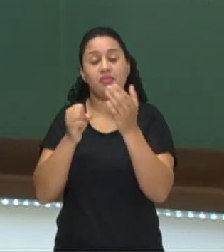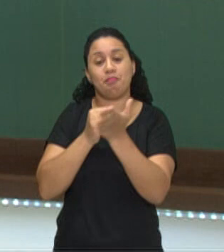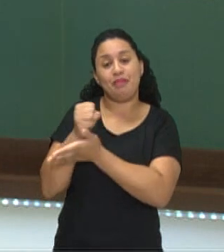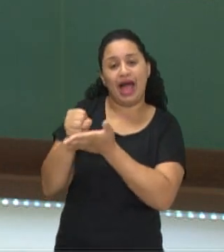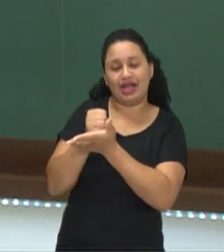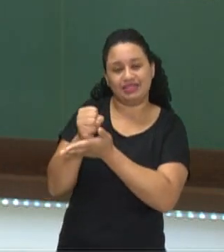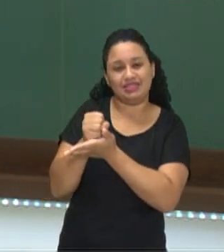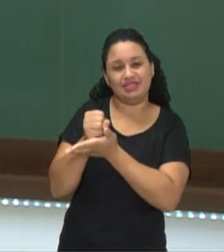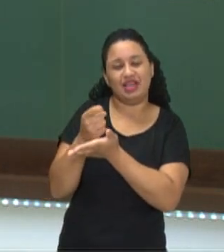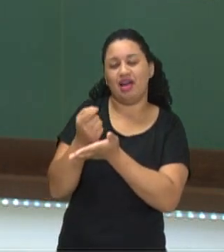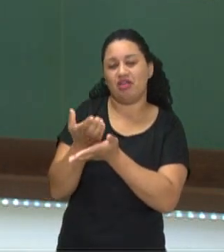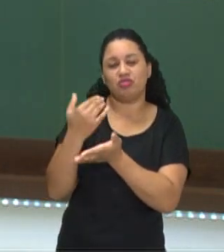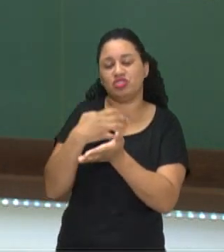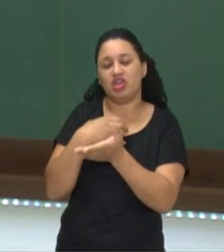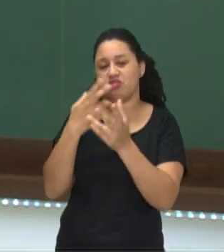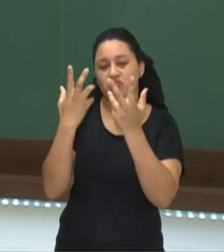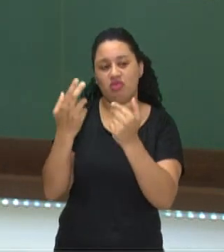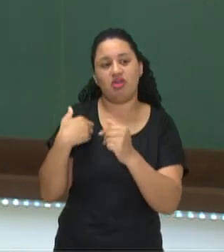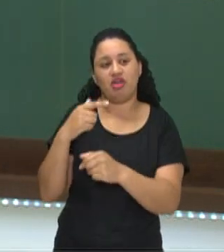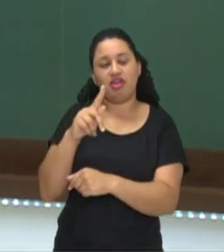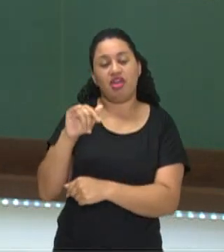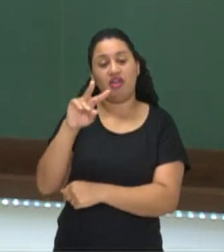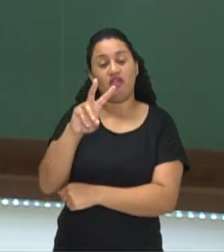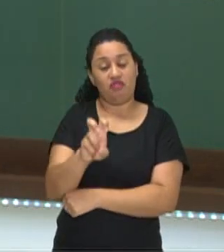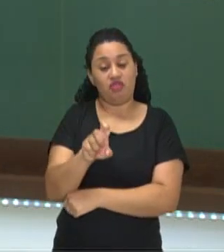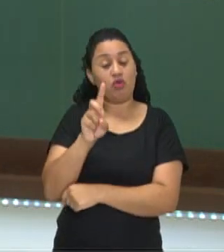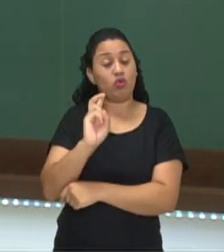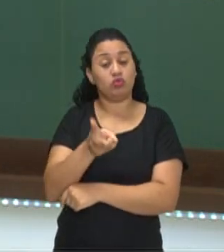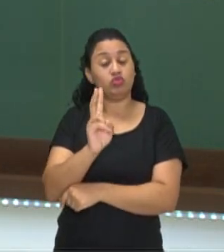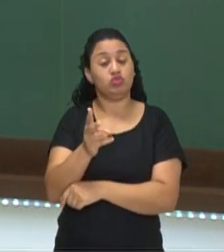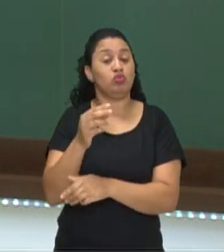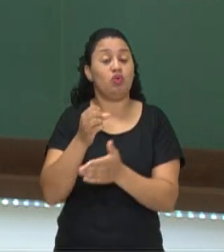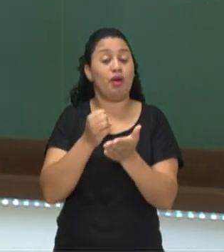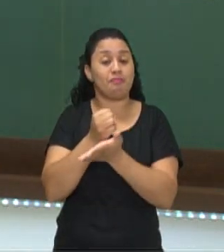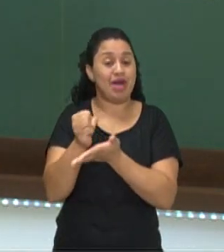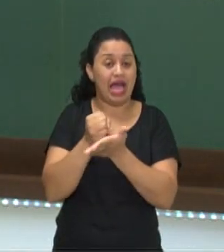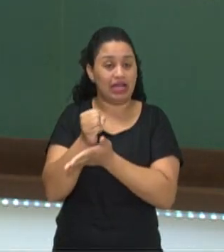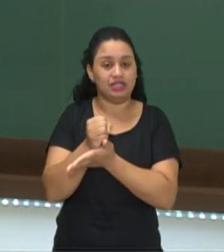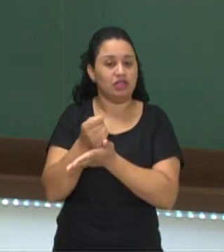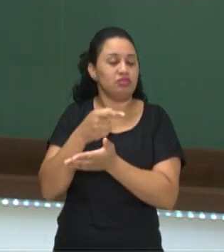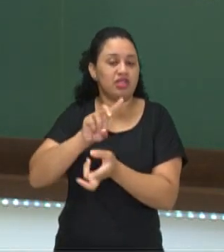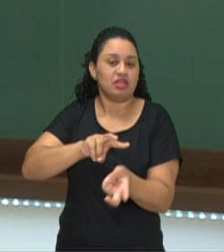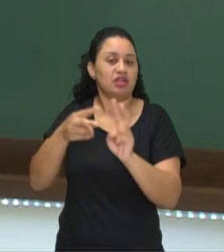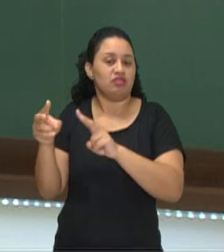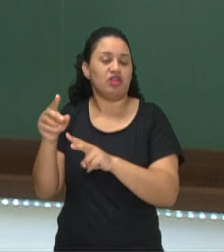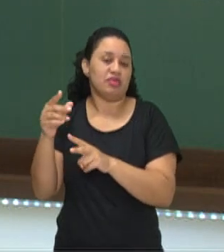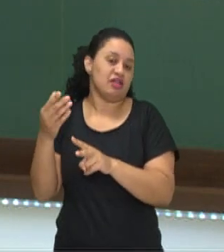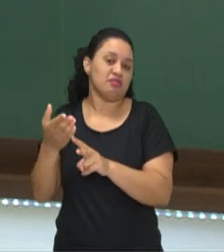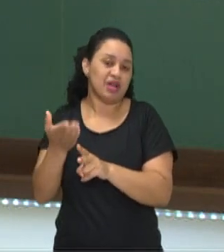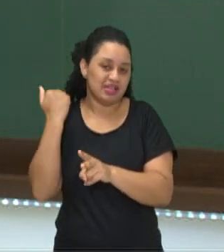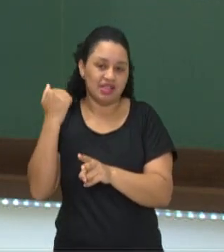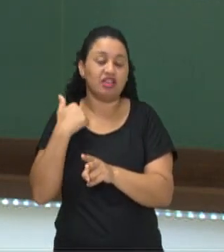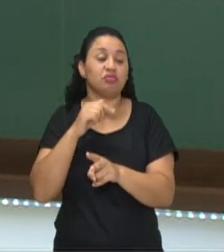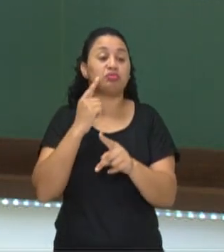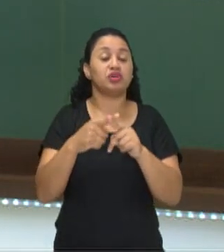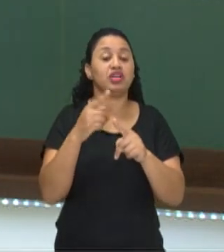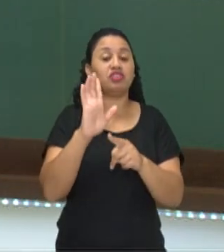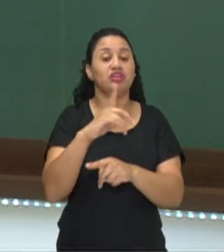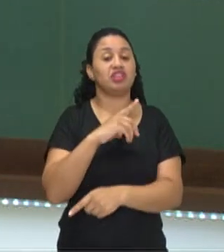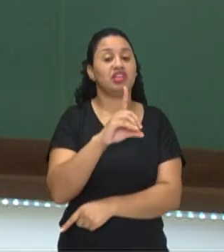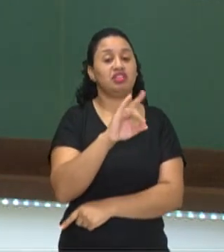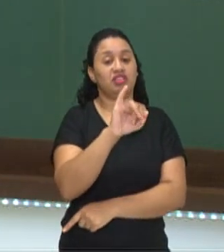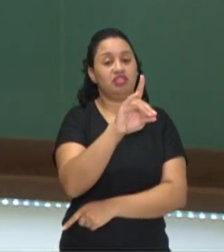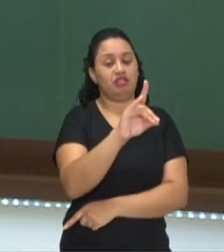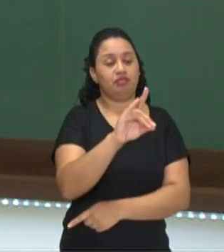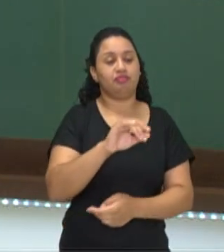seja, na pergunta você não conjuga ele para o passado, você mantém ele na forma base, visto que você tem o did ali no comecinho. Para dar